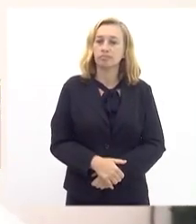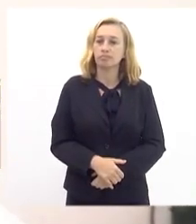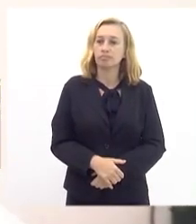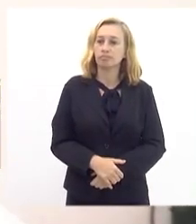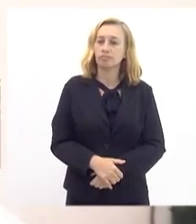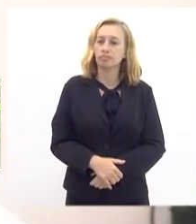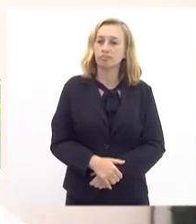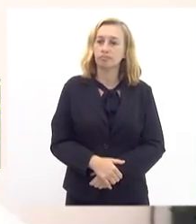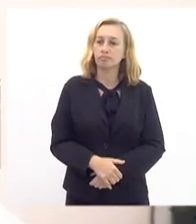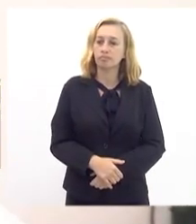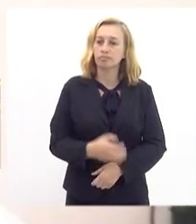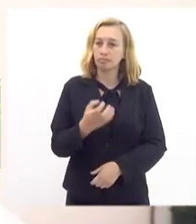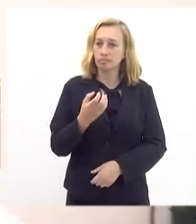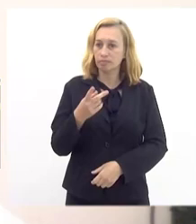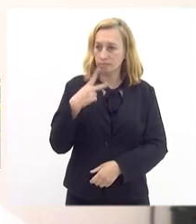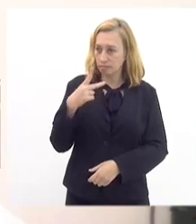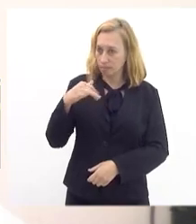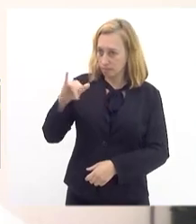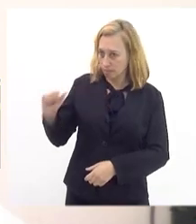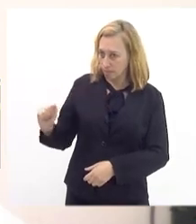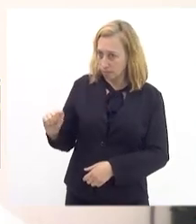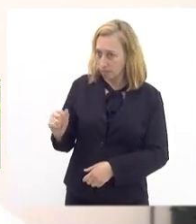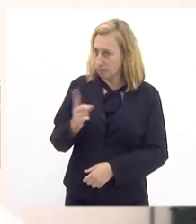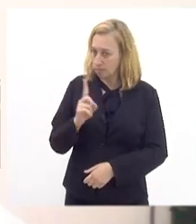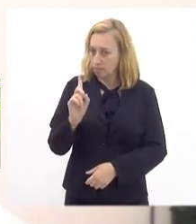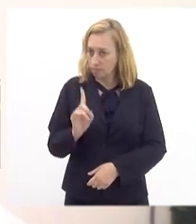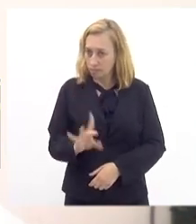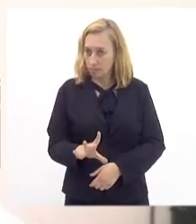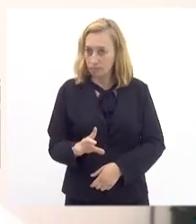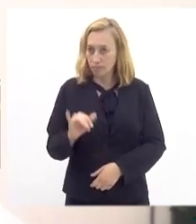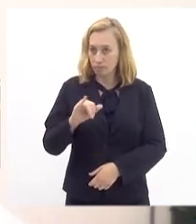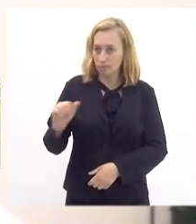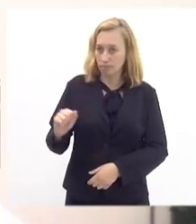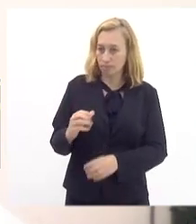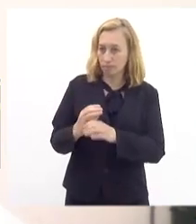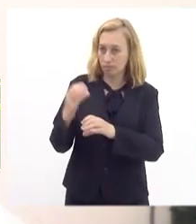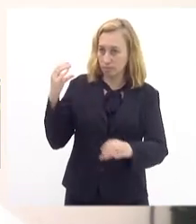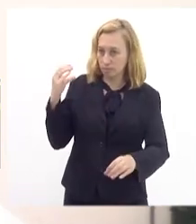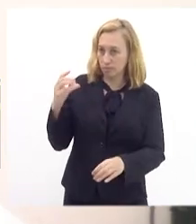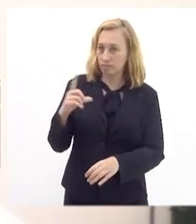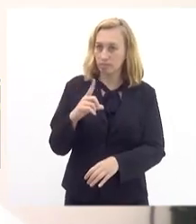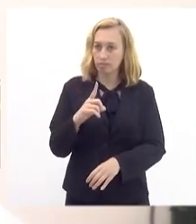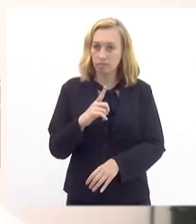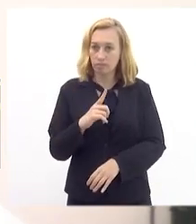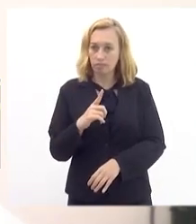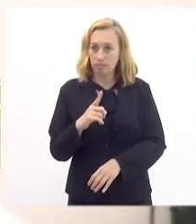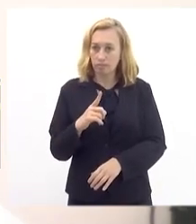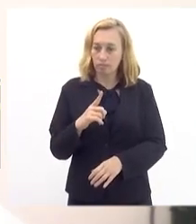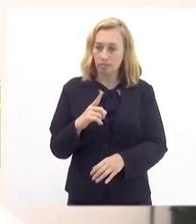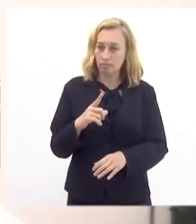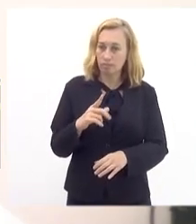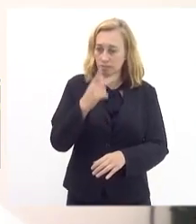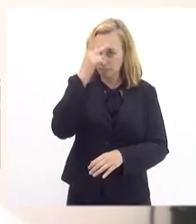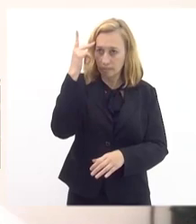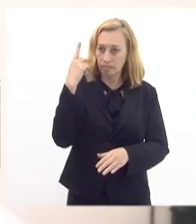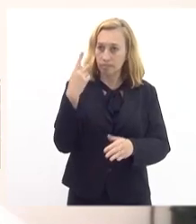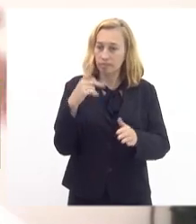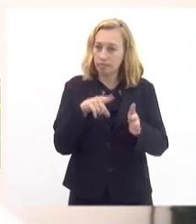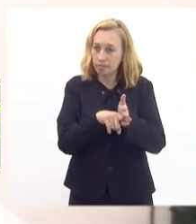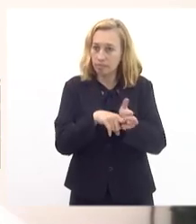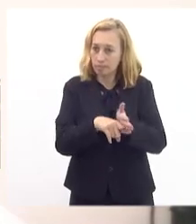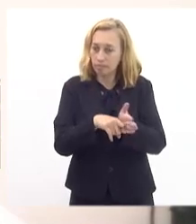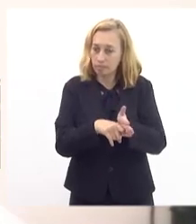eu queria dizer para ideia que não é só o ideia que tem engenheiros oceanógrafos que podem fazer estudos e análises